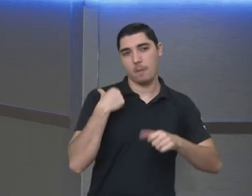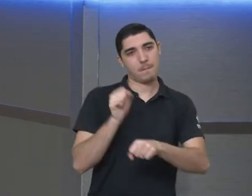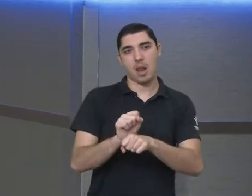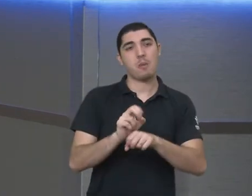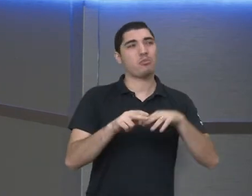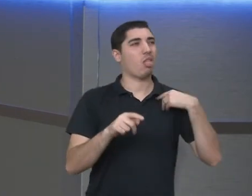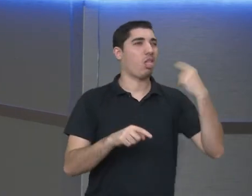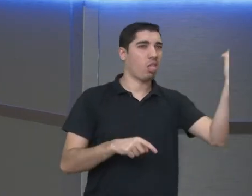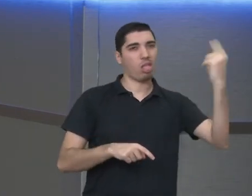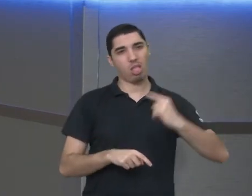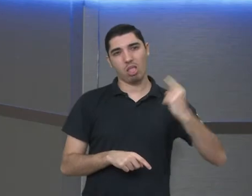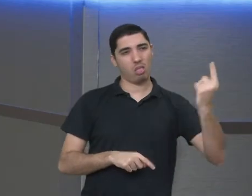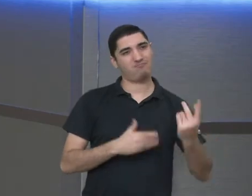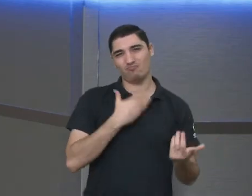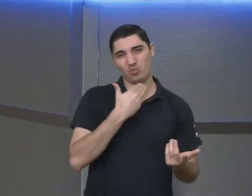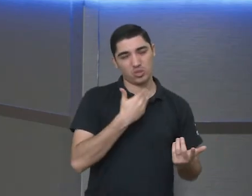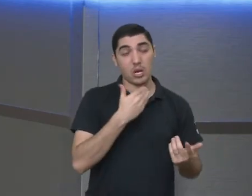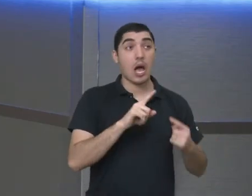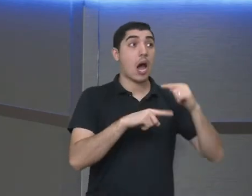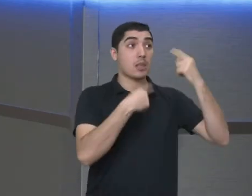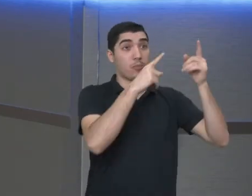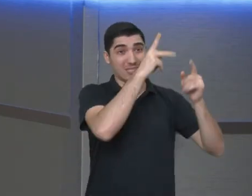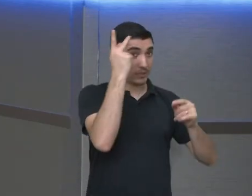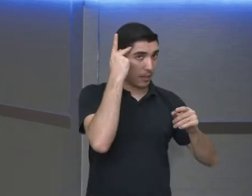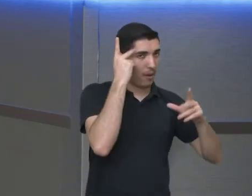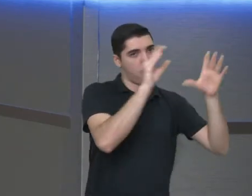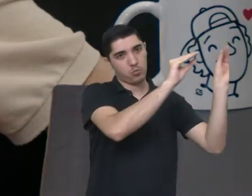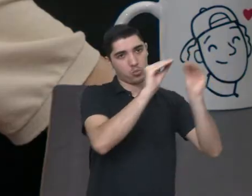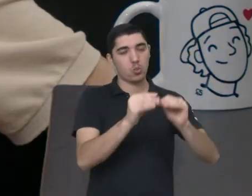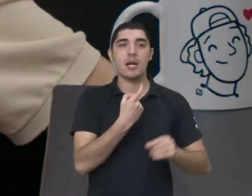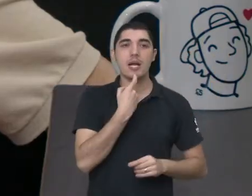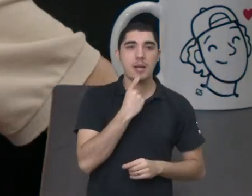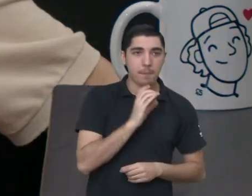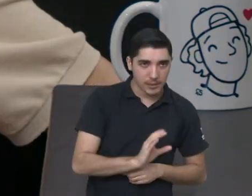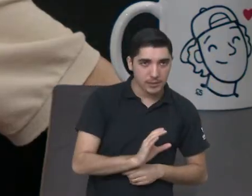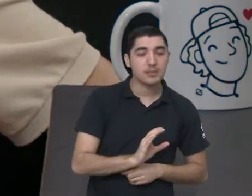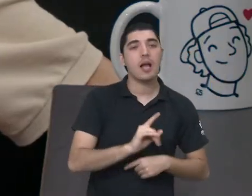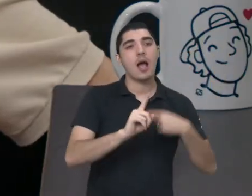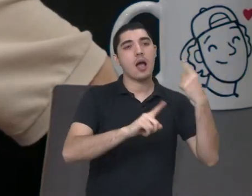repente, deu um grito no ar, o Alberto, que é isso você? O que